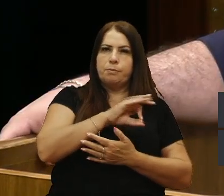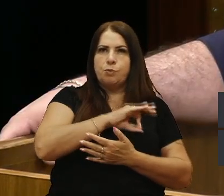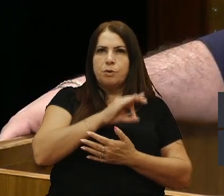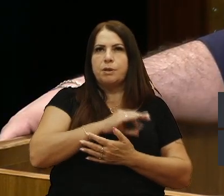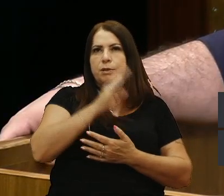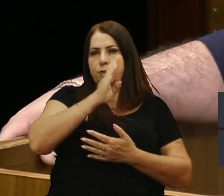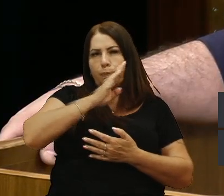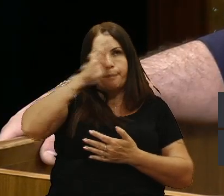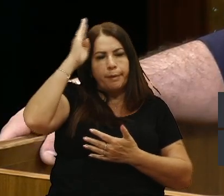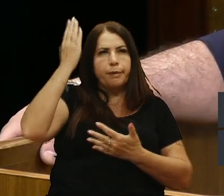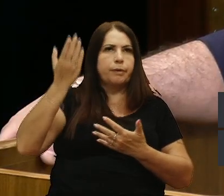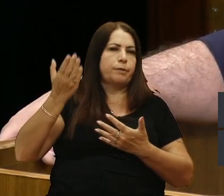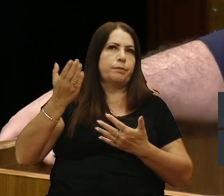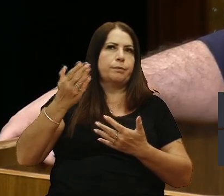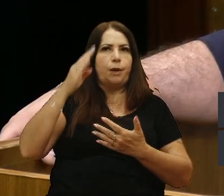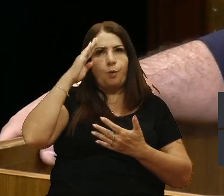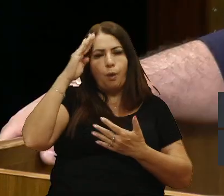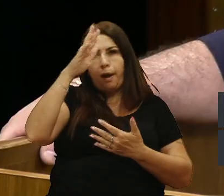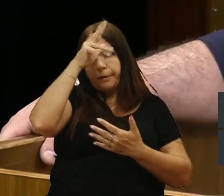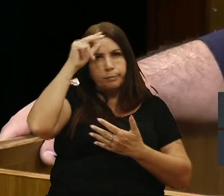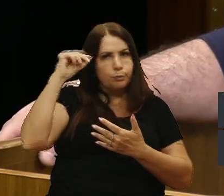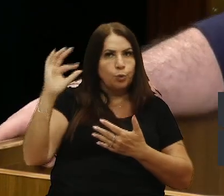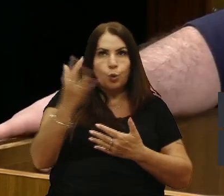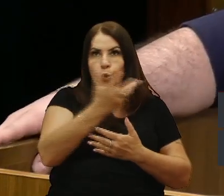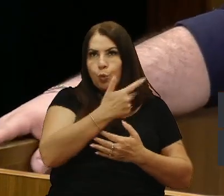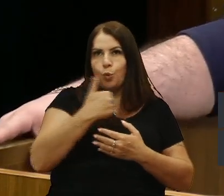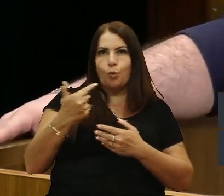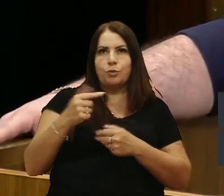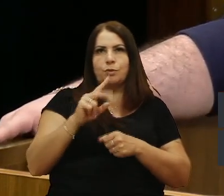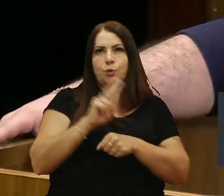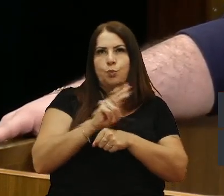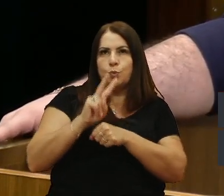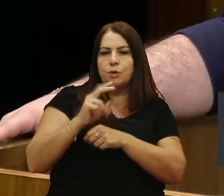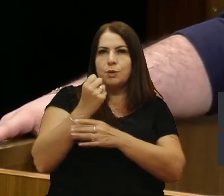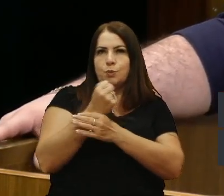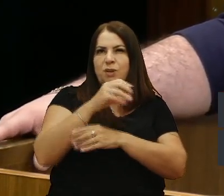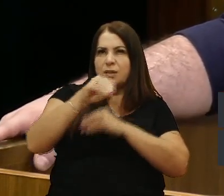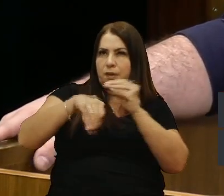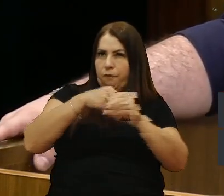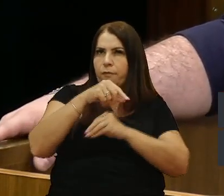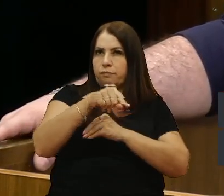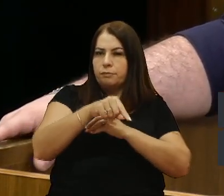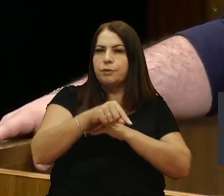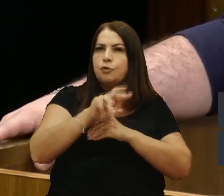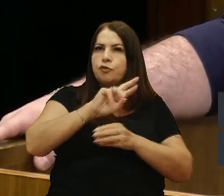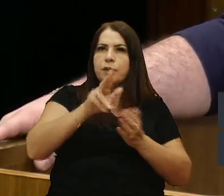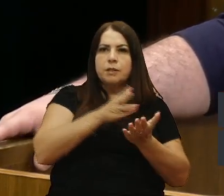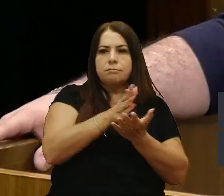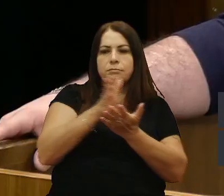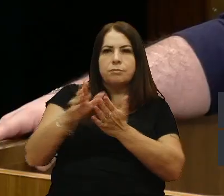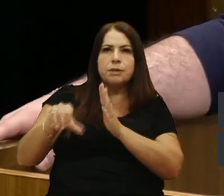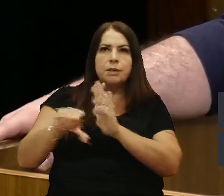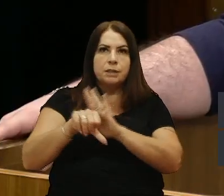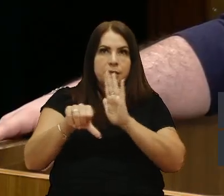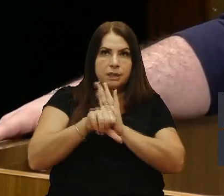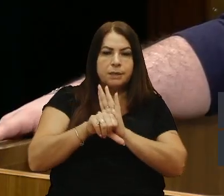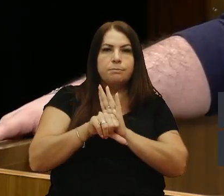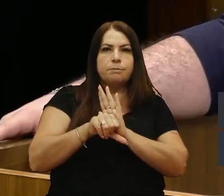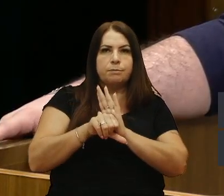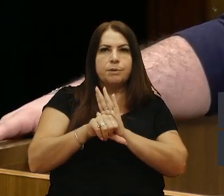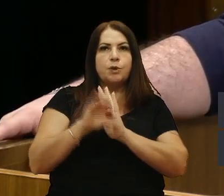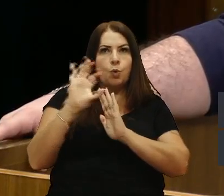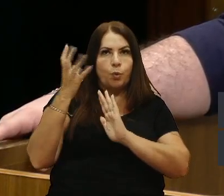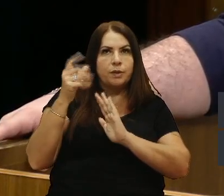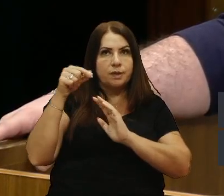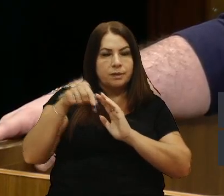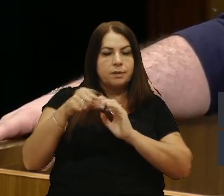Bombeiro, da Guarda Municipal, enfim, de todos os agentes de segurança pública envolvidos nos diversos crimes que ocorrem diuturnamente